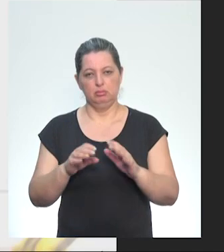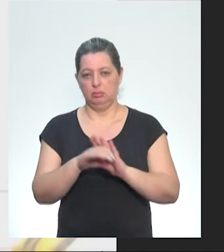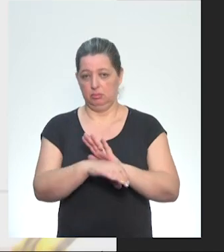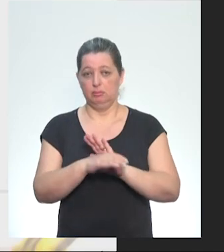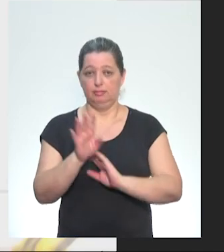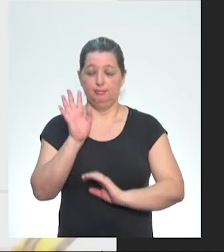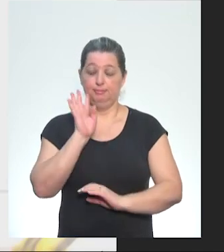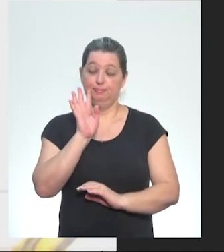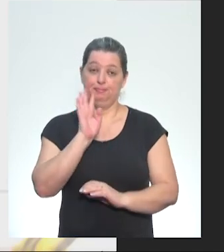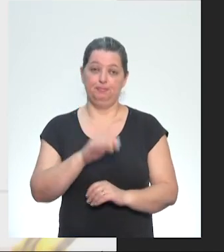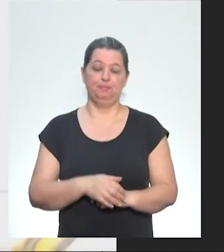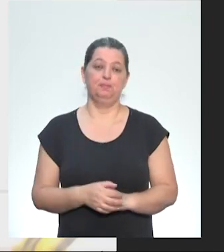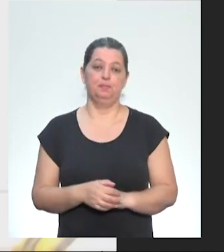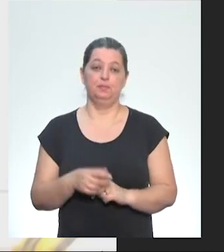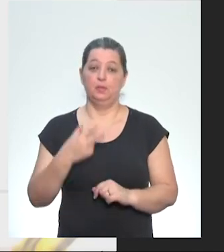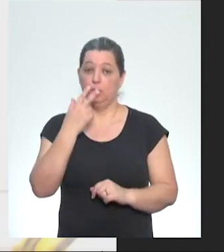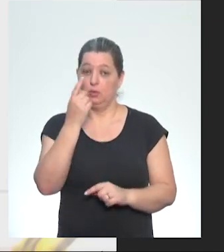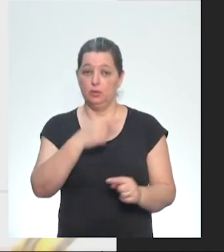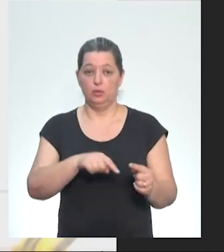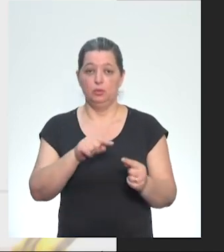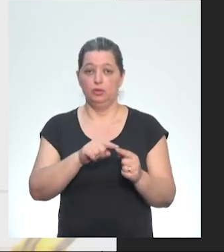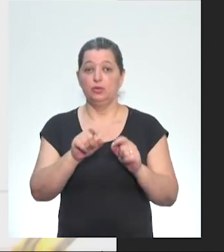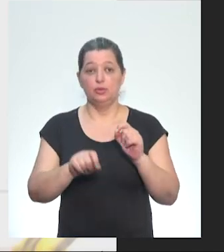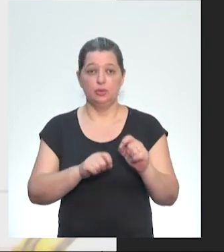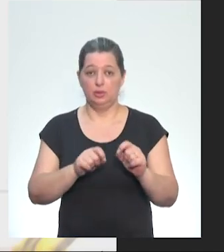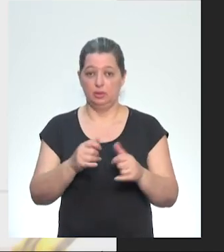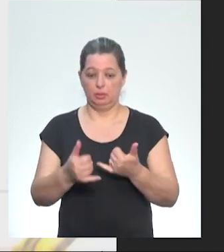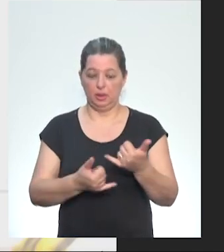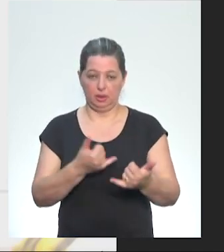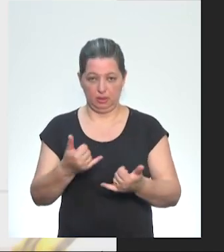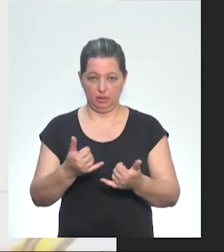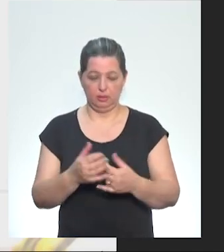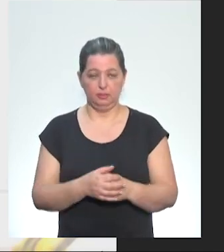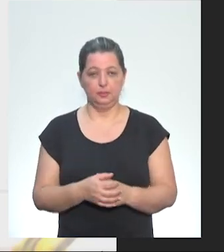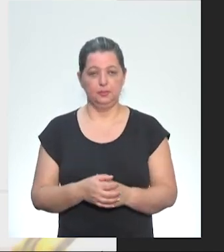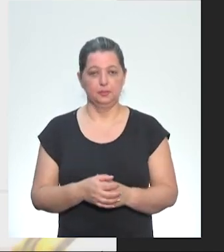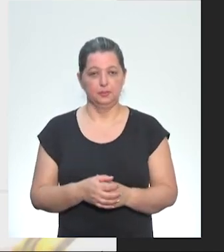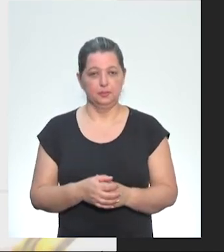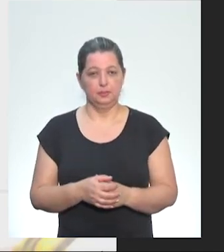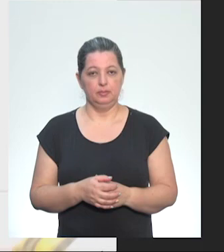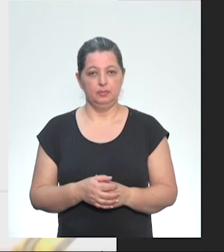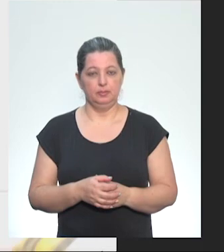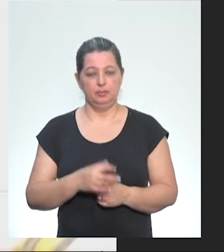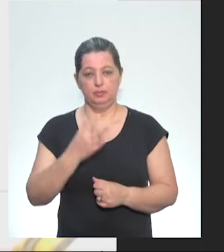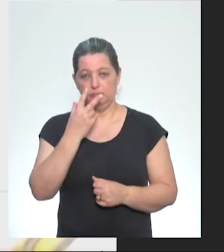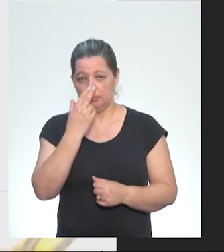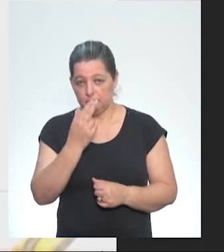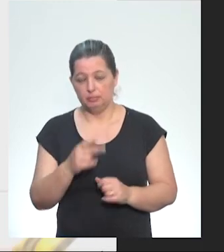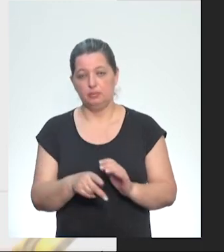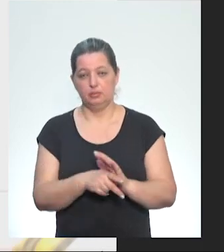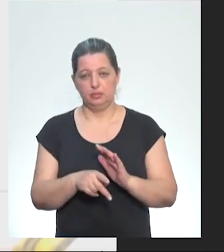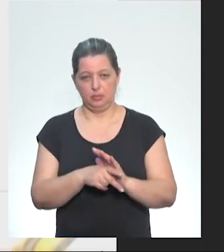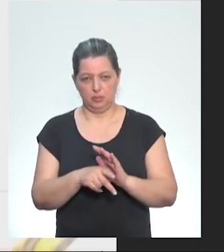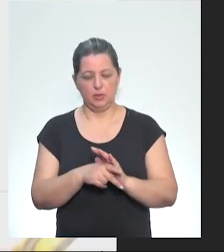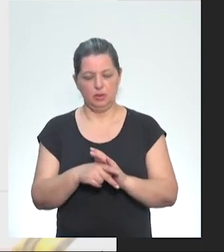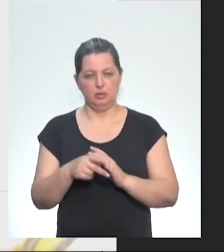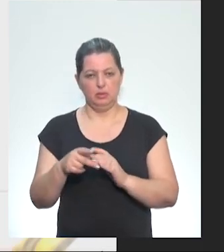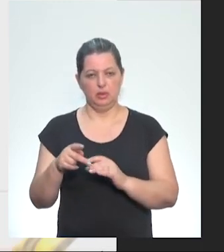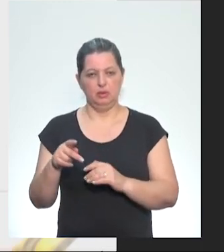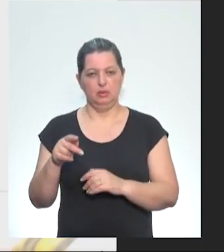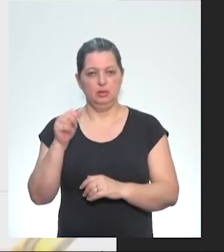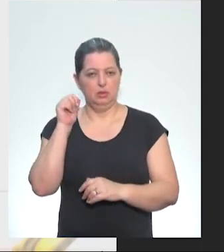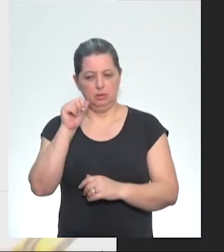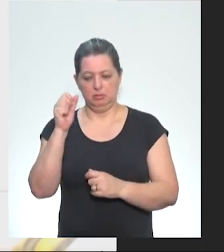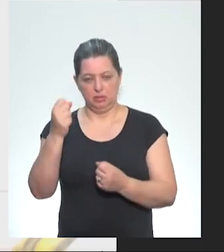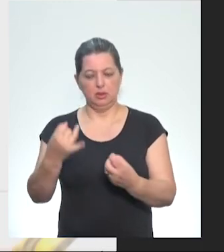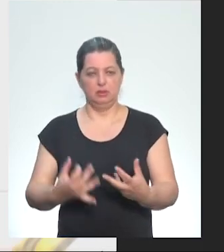super legais. Eu acho que o grande objetivo desse jogo, né, eu acho que ele traz muito isso que a Sheila disse, da gente,